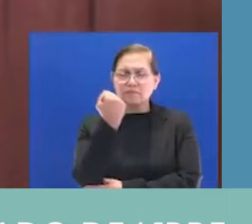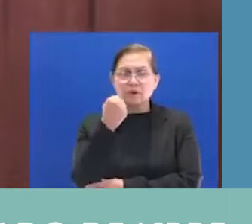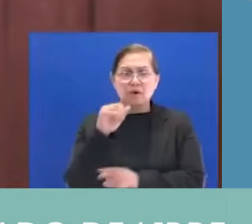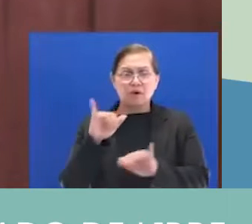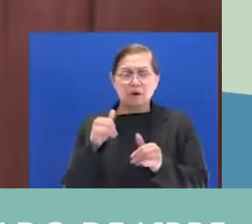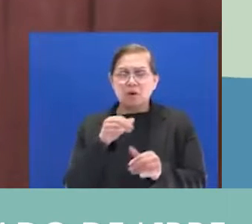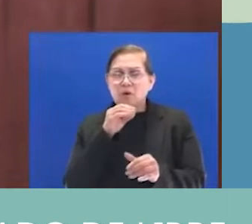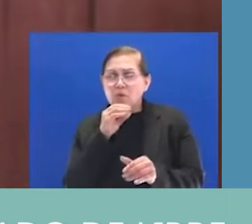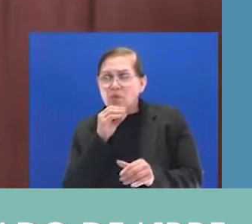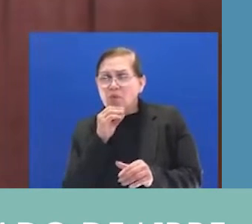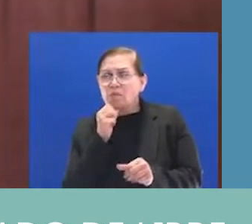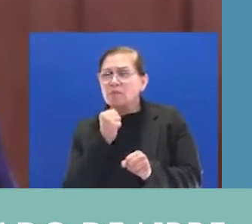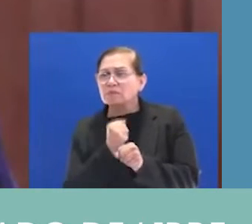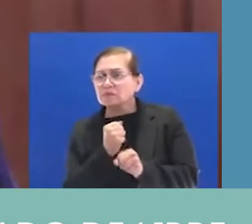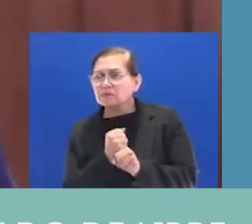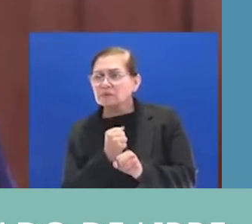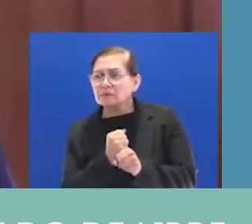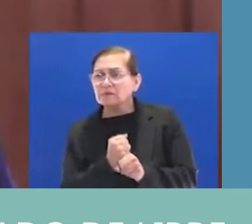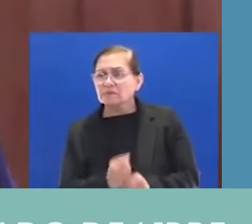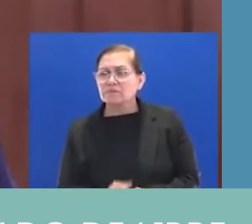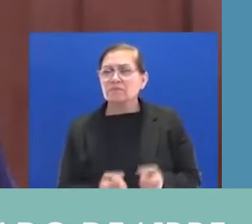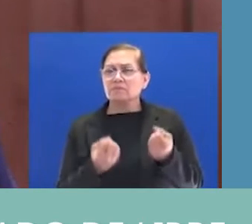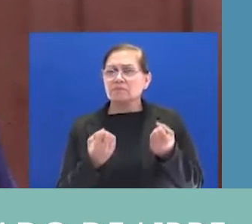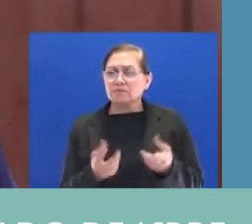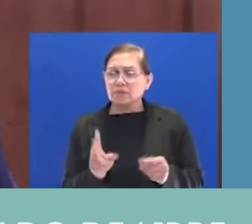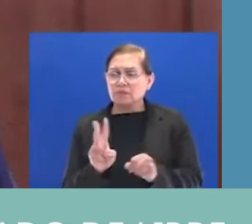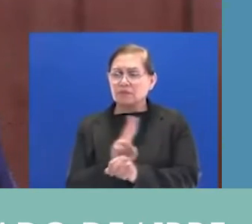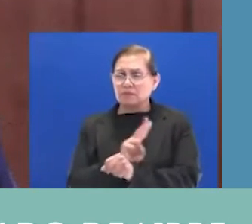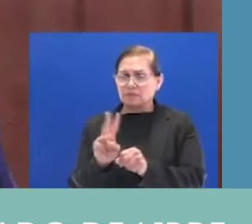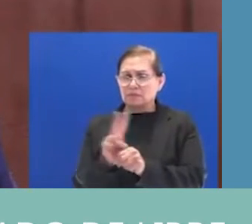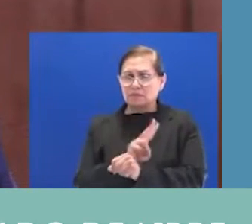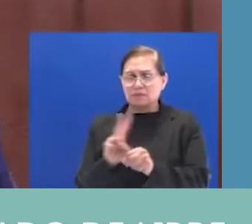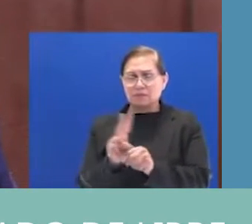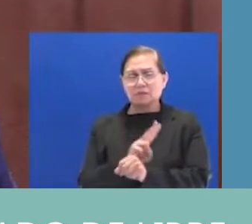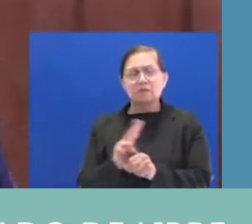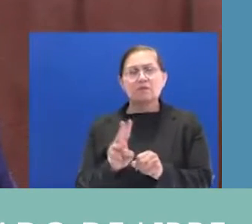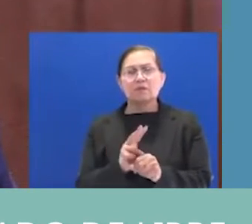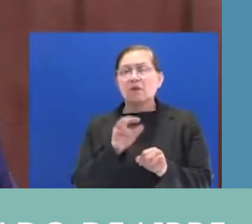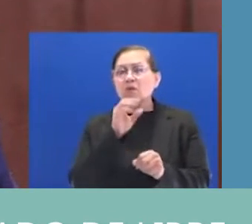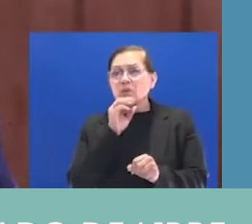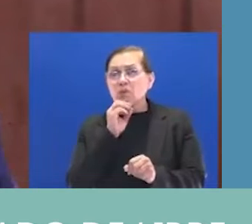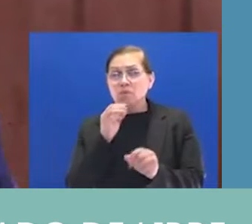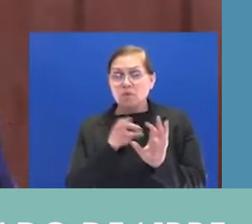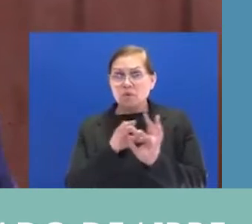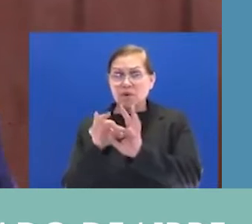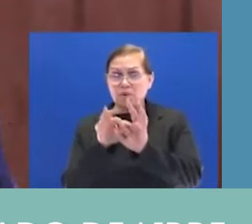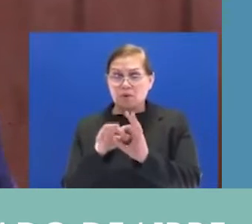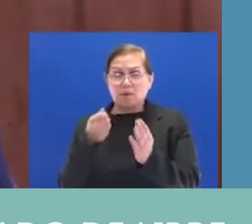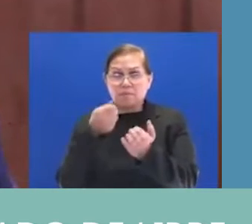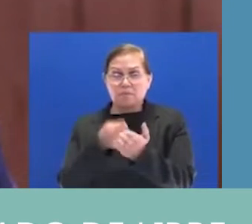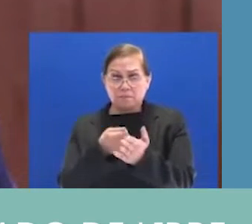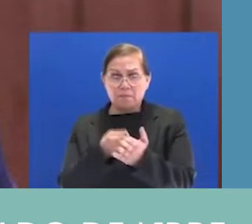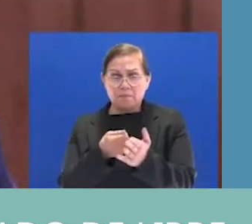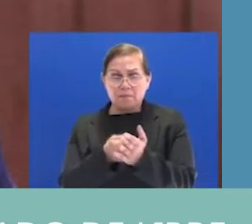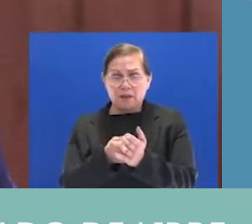dos atuais choques externos. Por isso, defendemos a redução da tarifa externa comum, o que dará uma